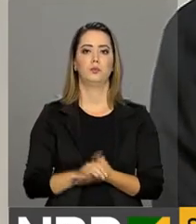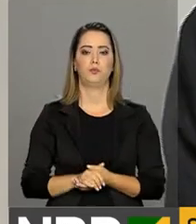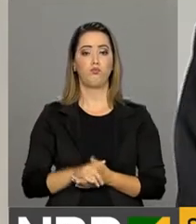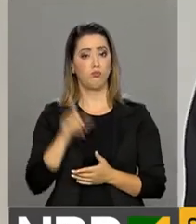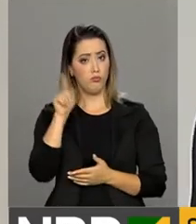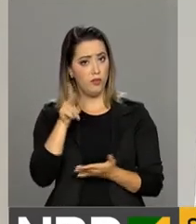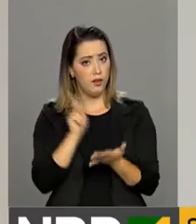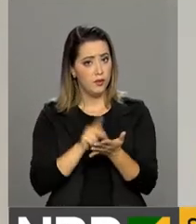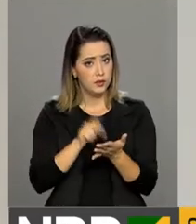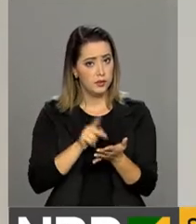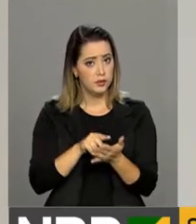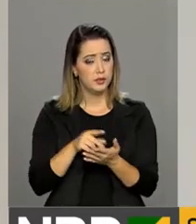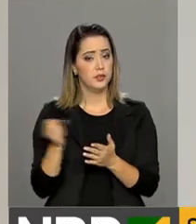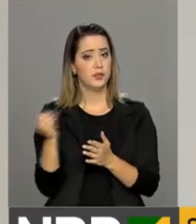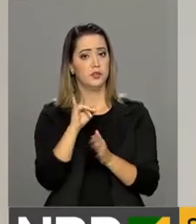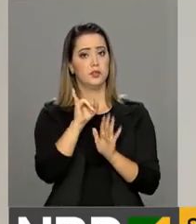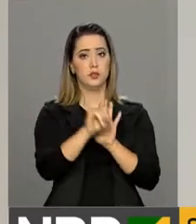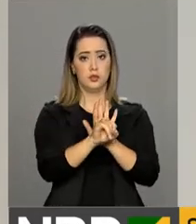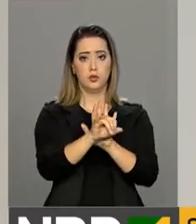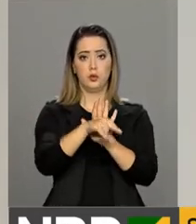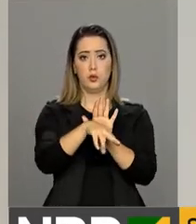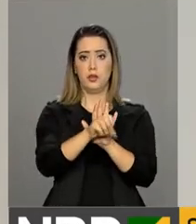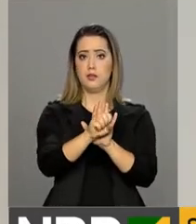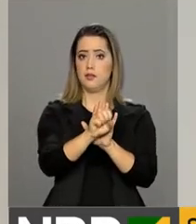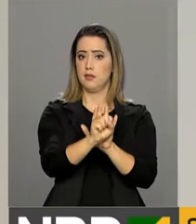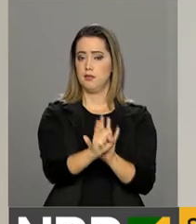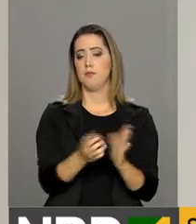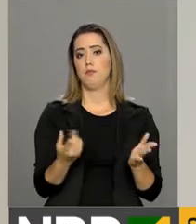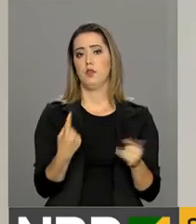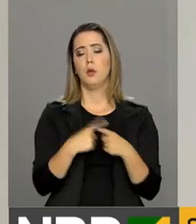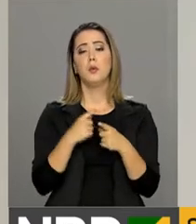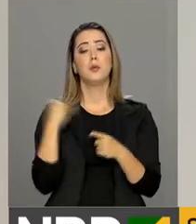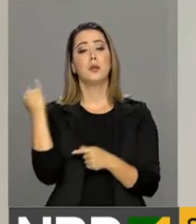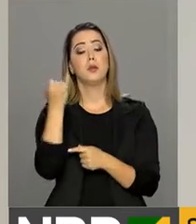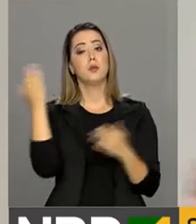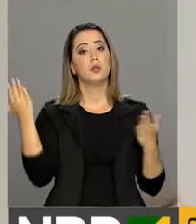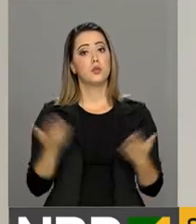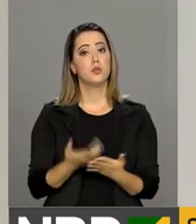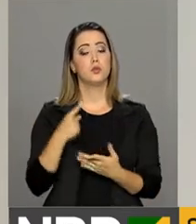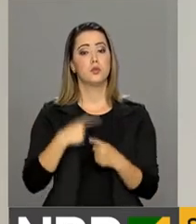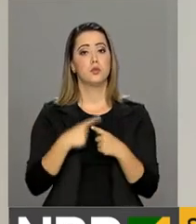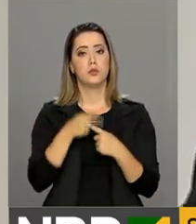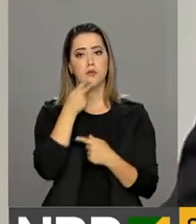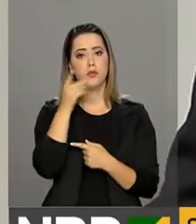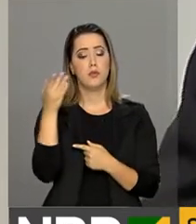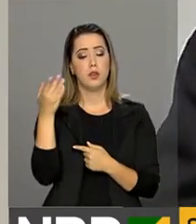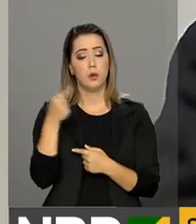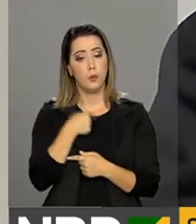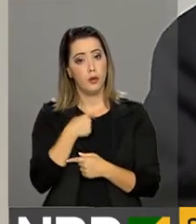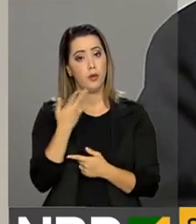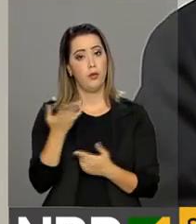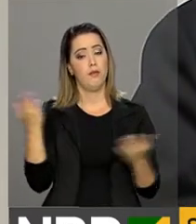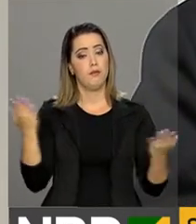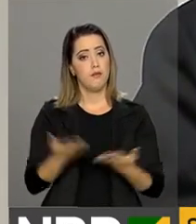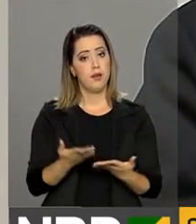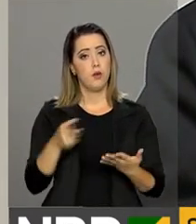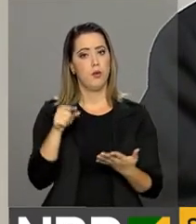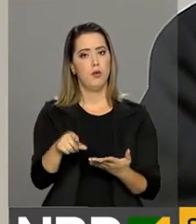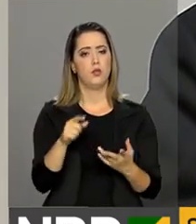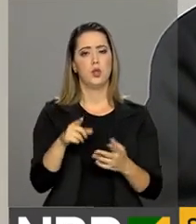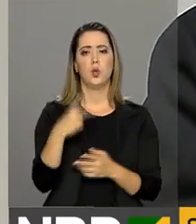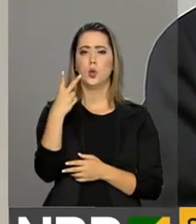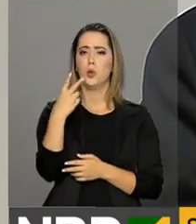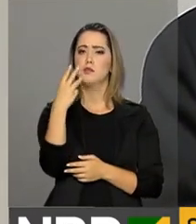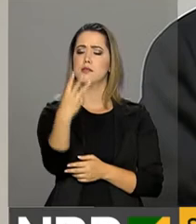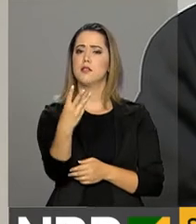verdade da reforma da previdência porque é importante hoje porque digo eu se nós não fizermos isto por agora daqui a